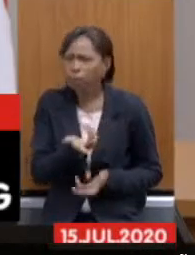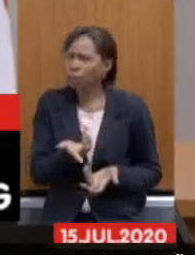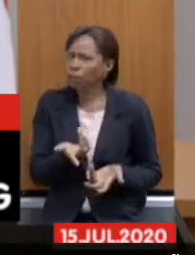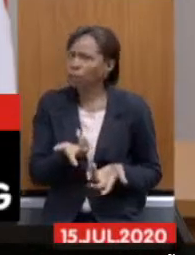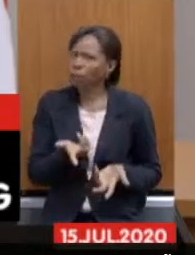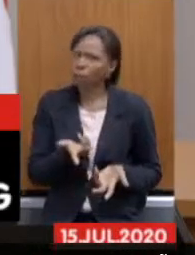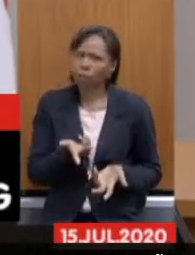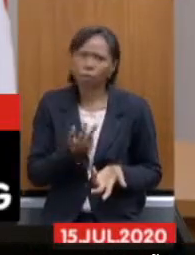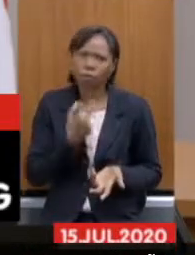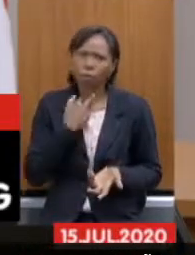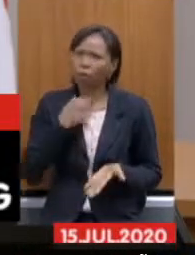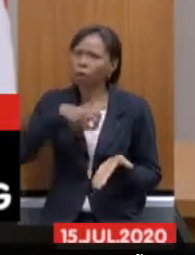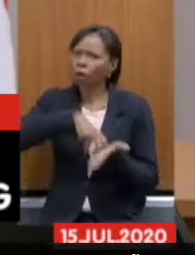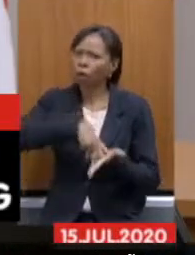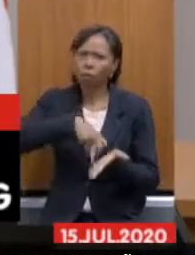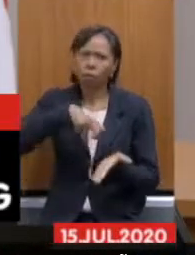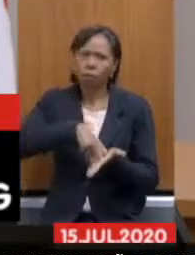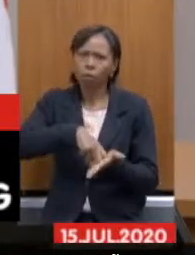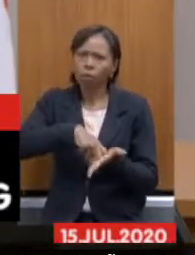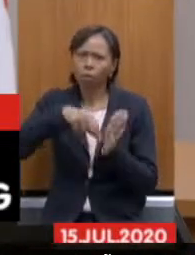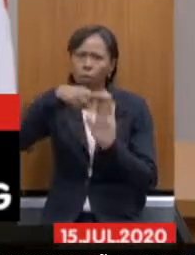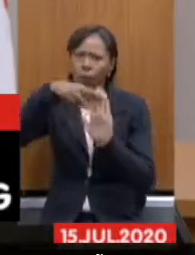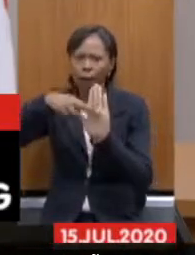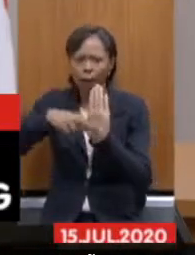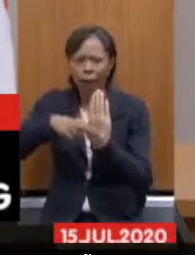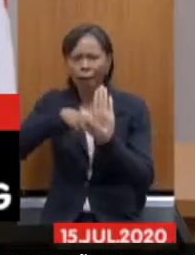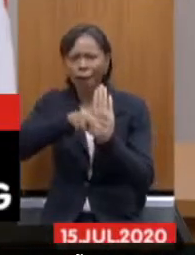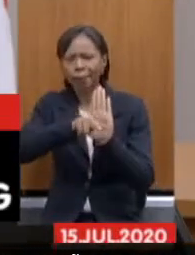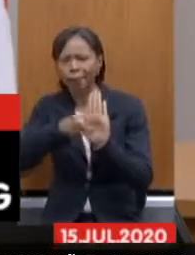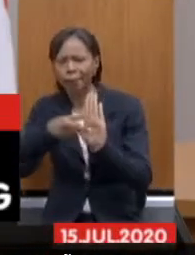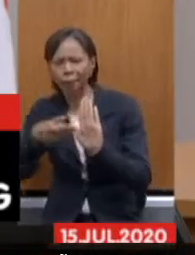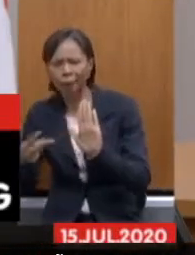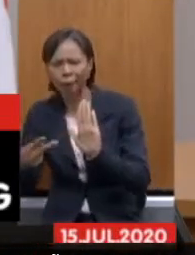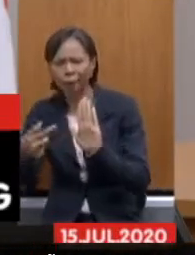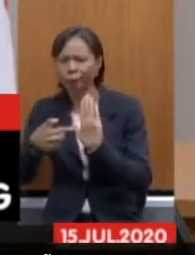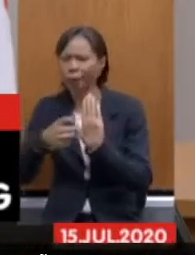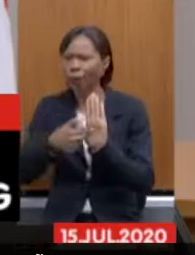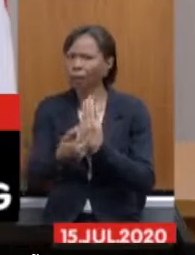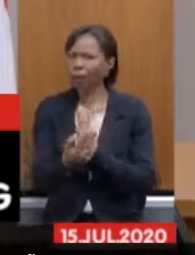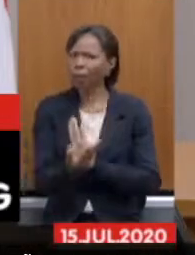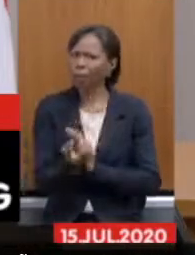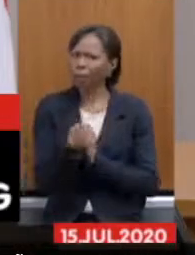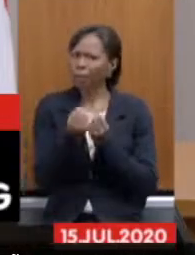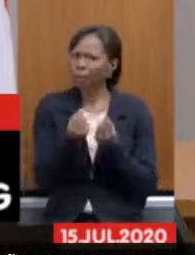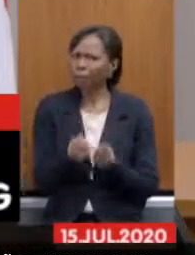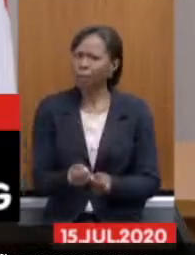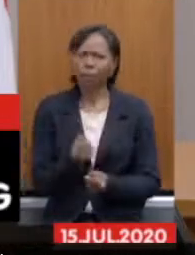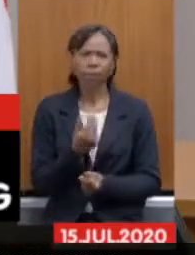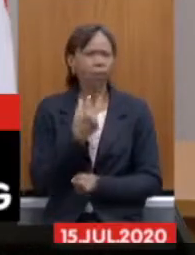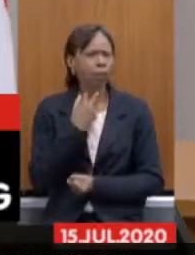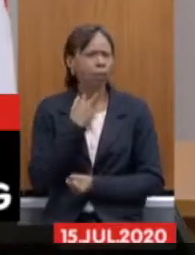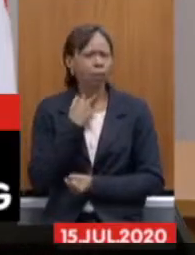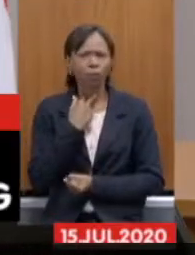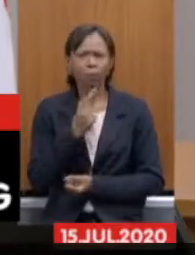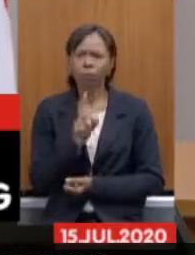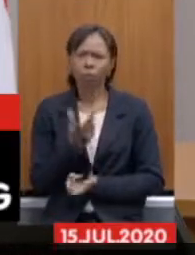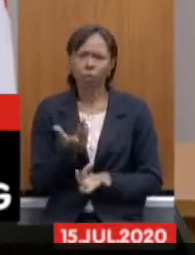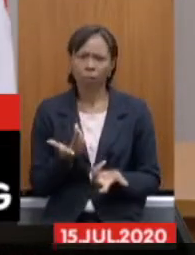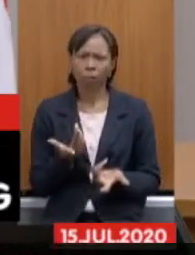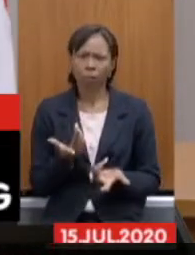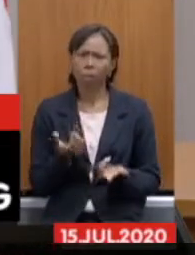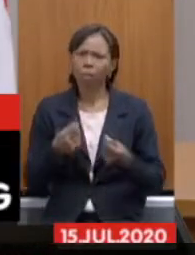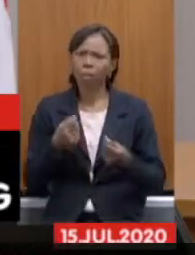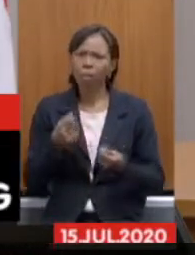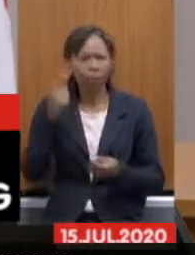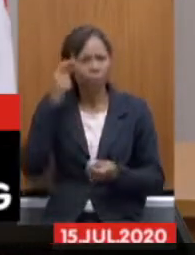uma penalidade uma regra de transição muito pesada a gente